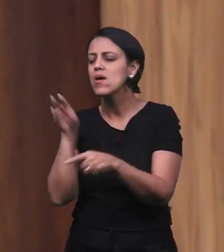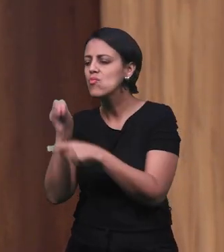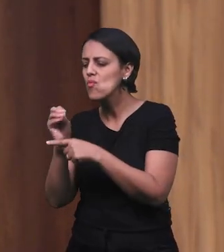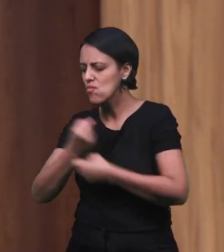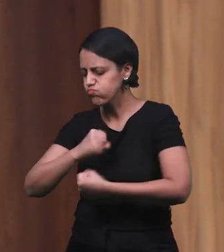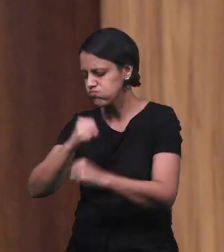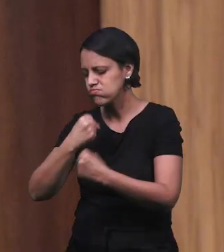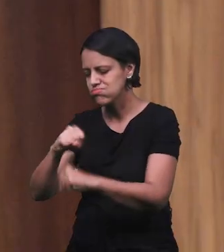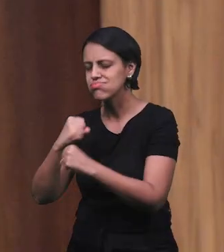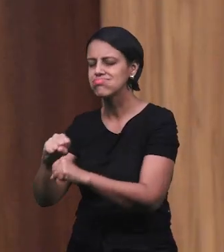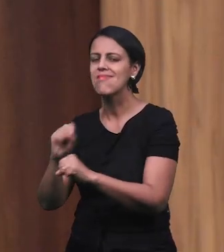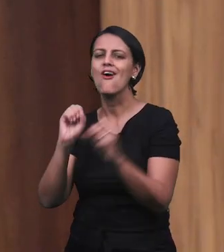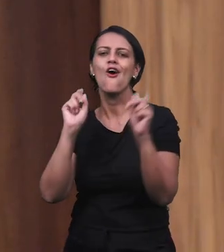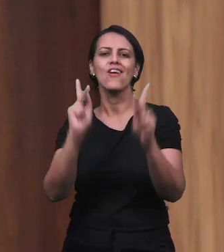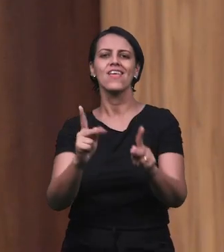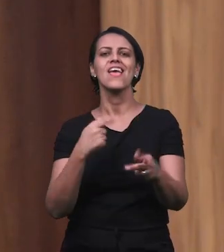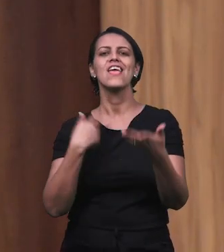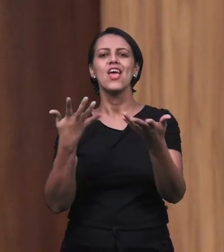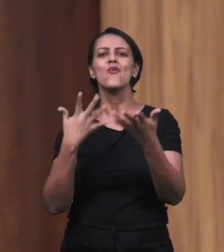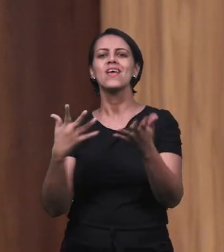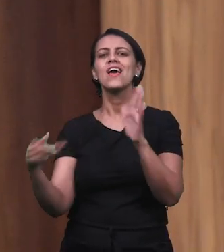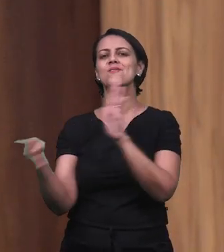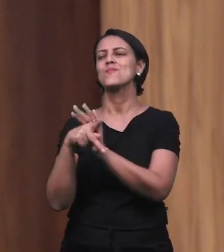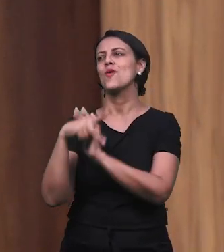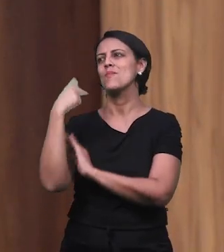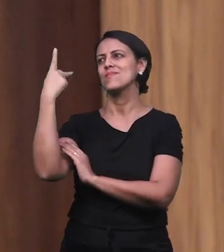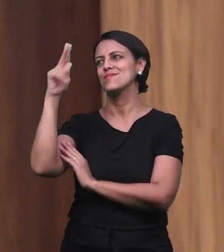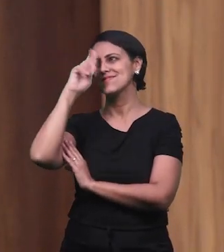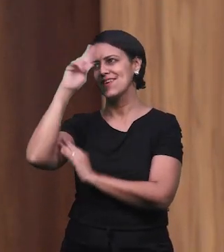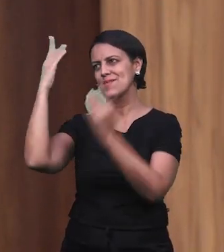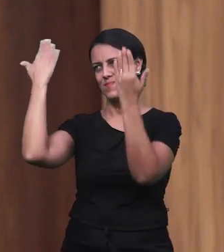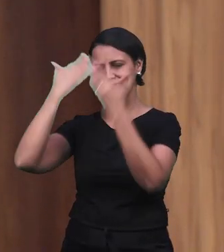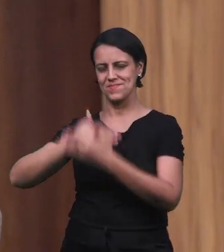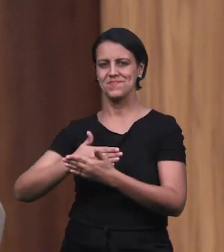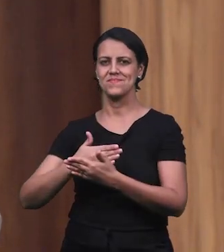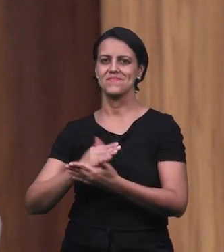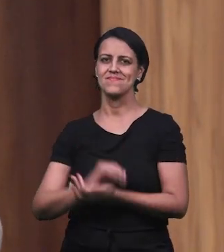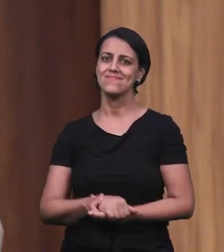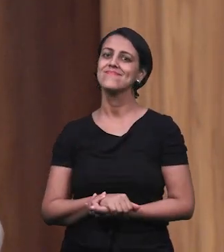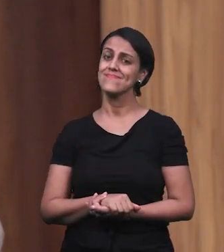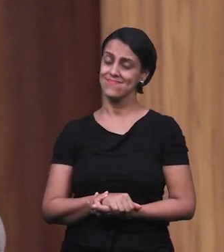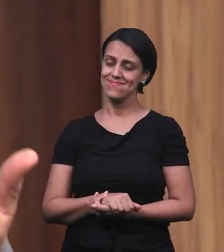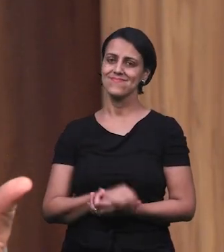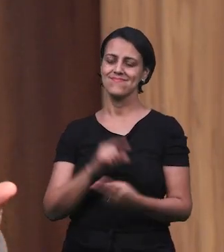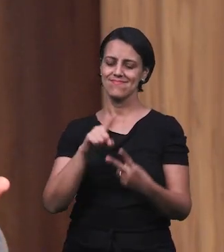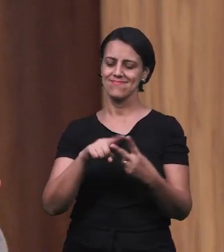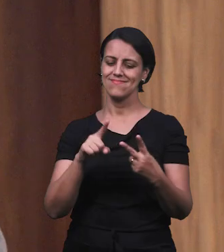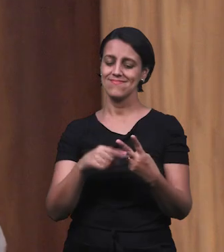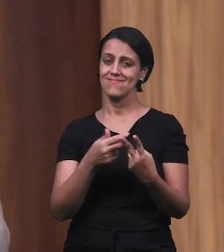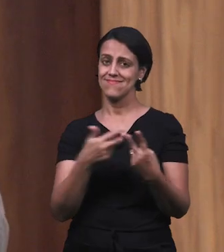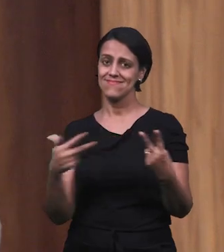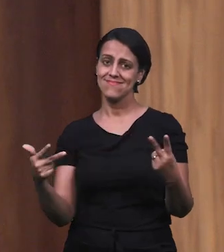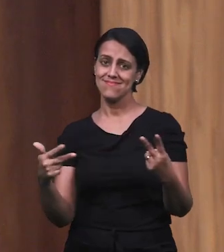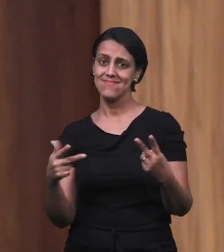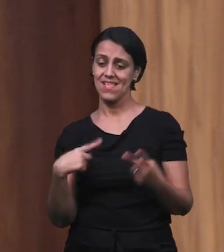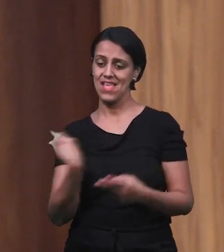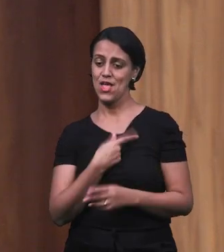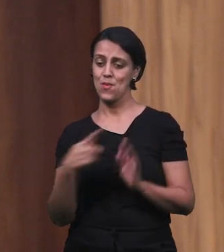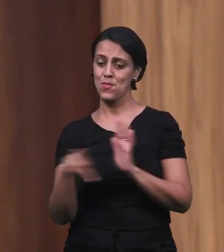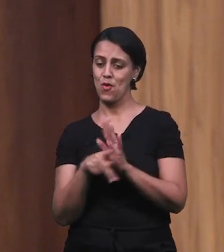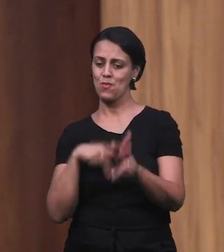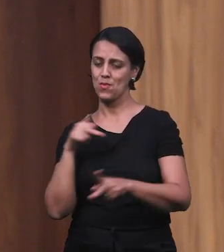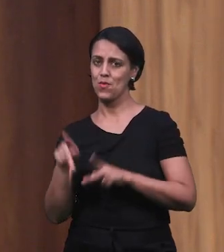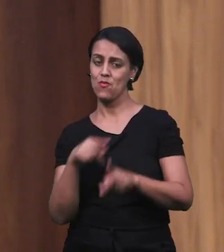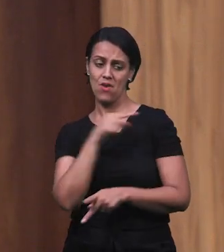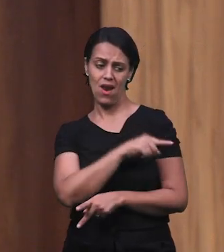problema nenhum, eu quero ter um lugar na presença do Senhor. Então, são dois aspectos. Do ponto de vista do povo de Deus, tem que consultar o